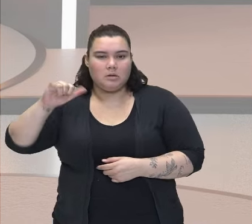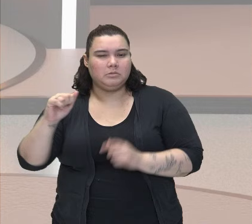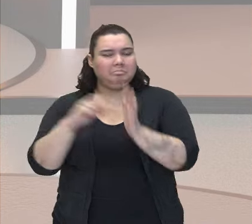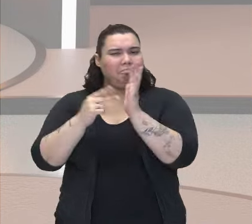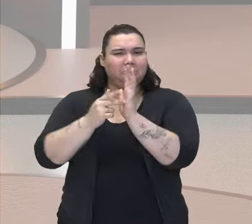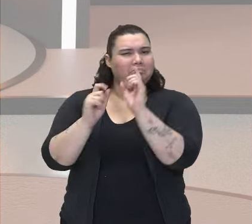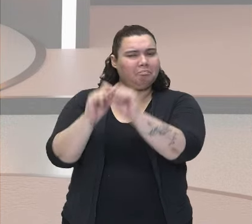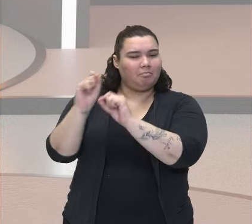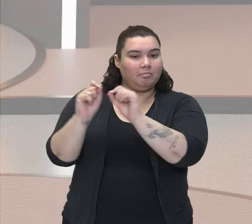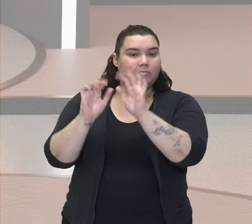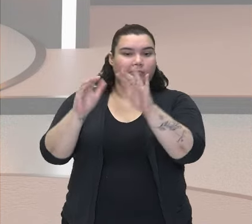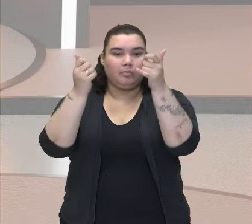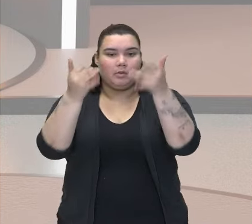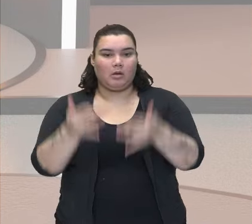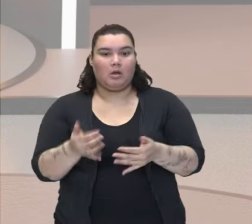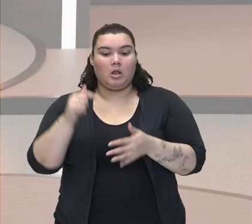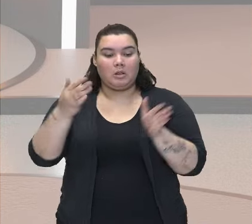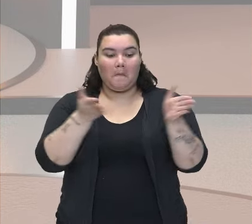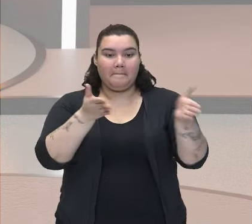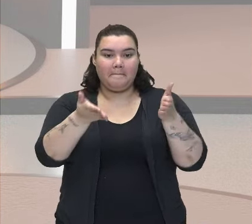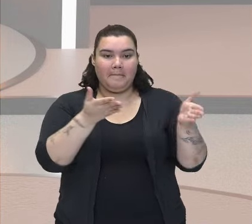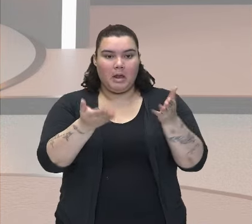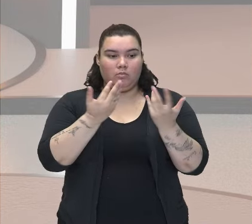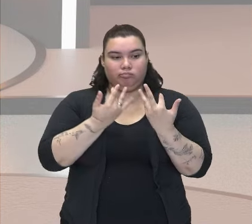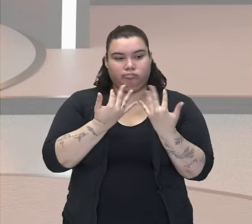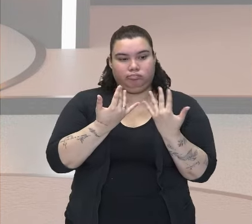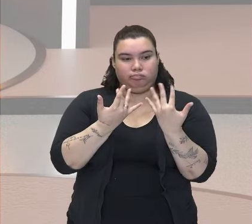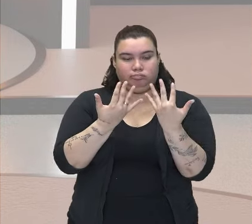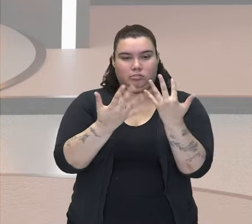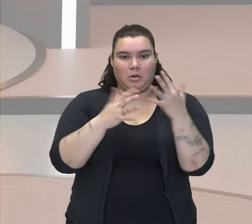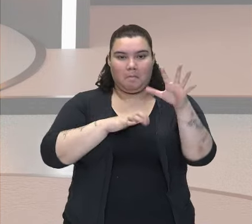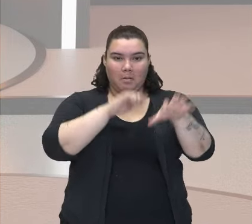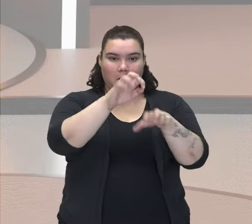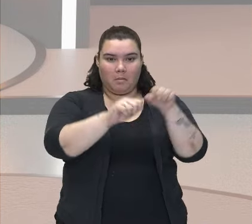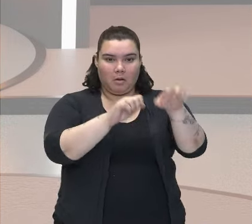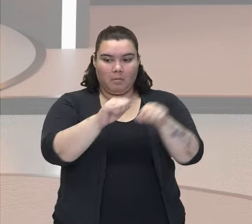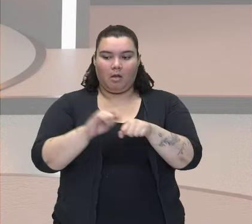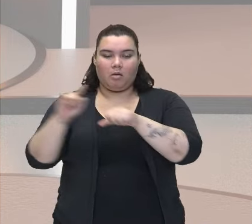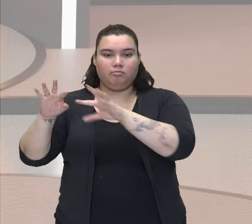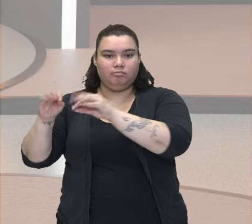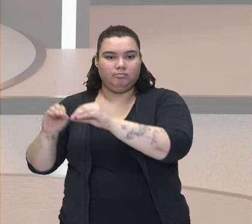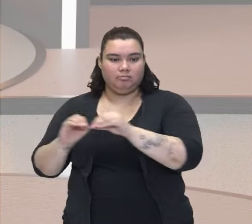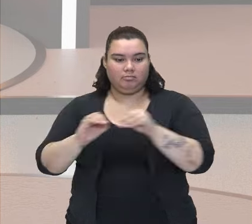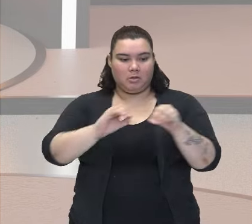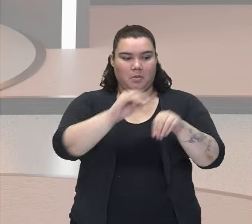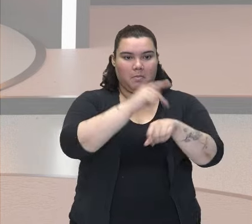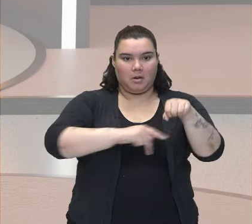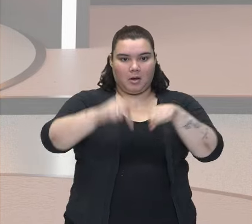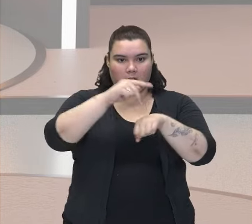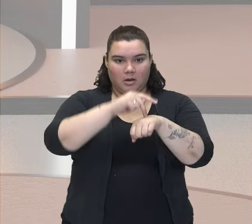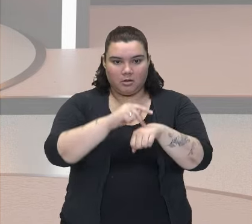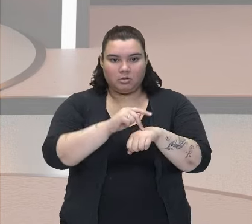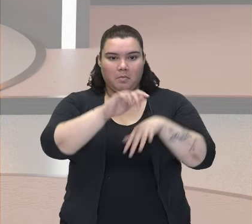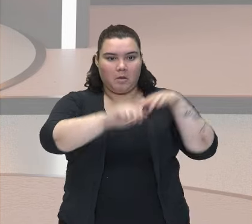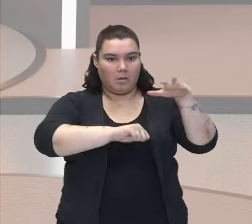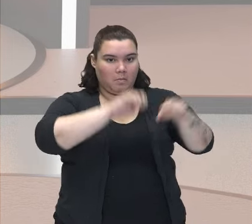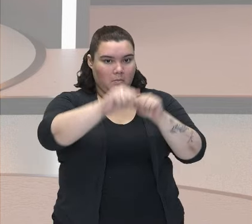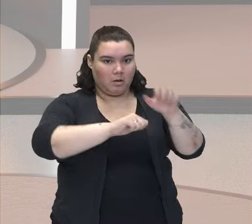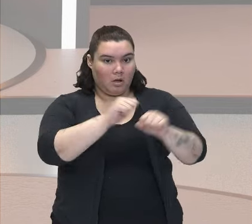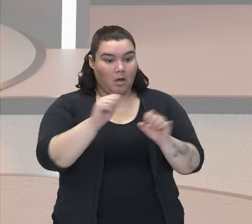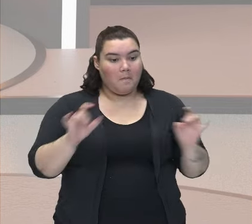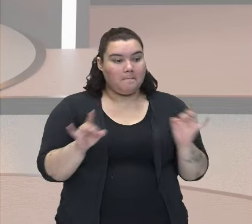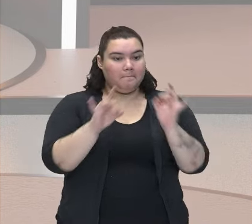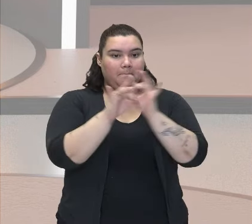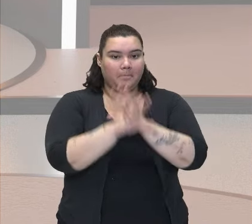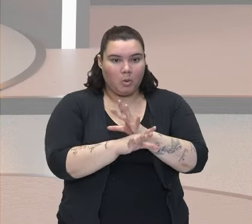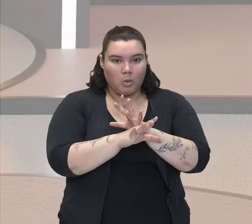né? Durante a época de colheita, tá? Vai trabalhar ali naquele período, que é conhecido como essa migração de transumância, e quando